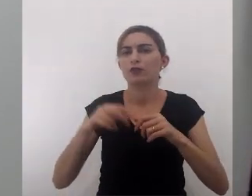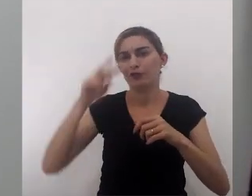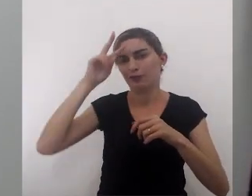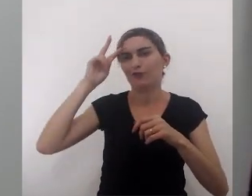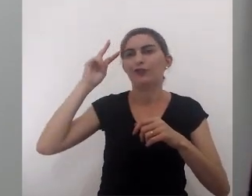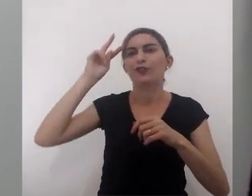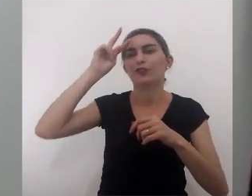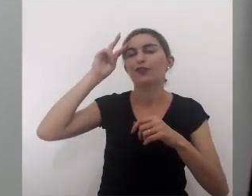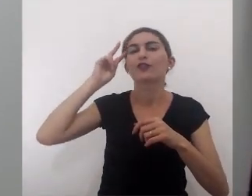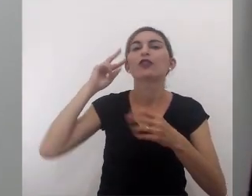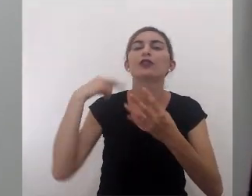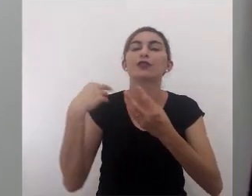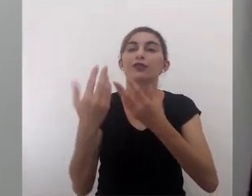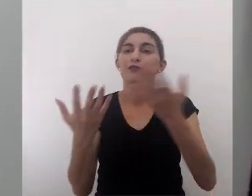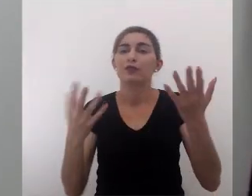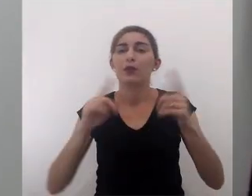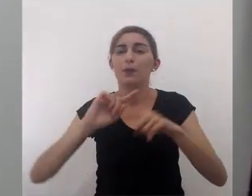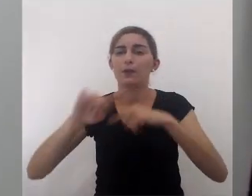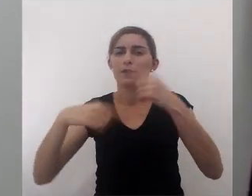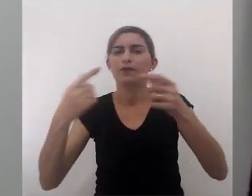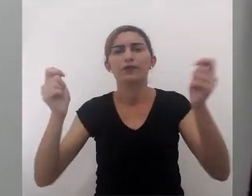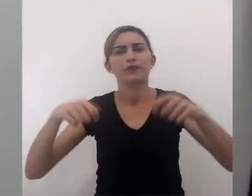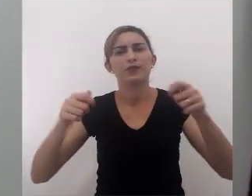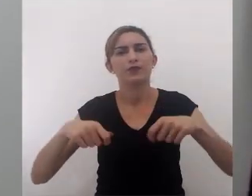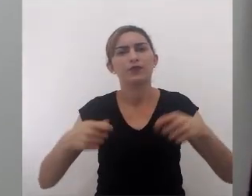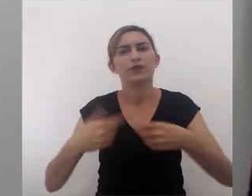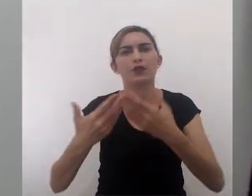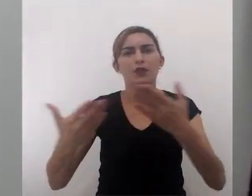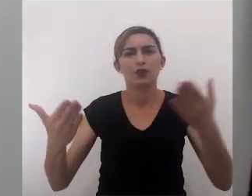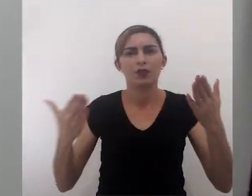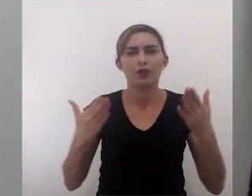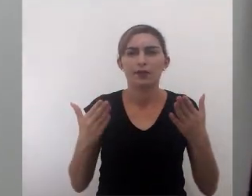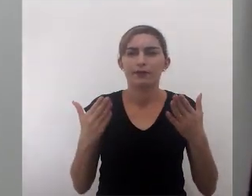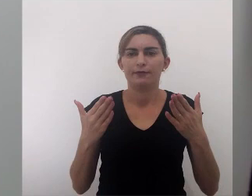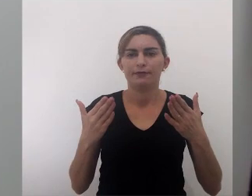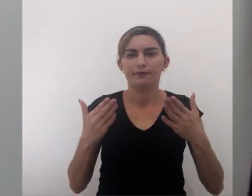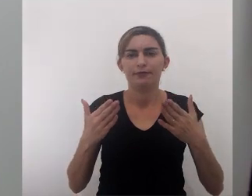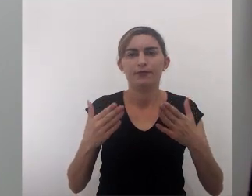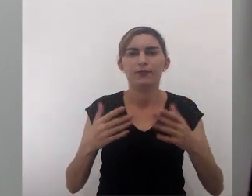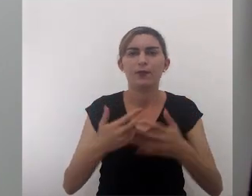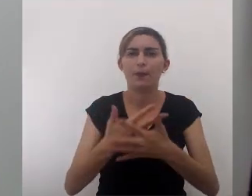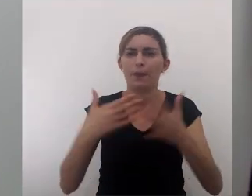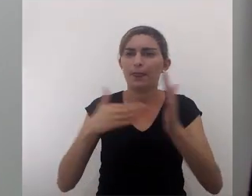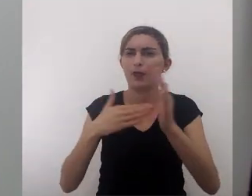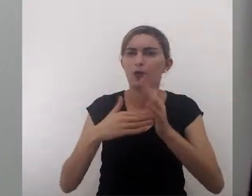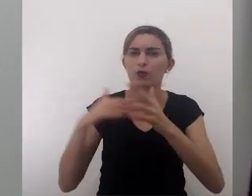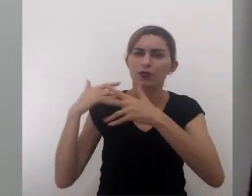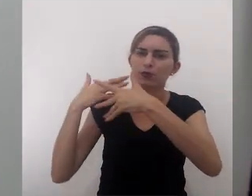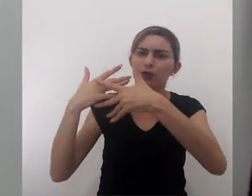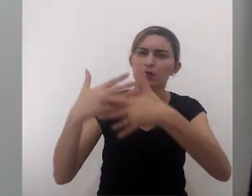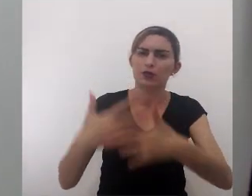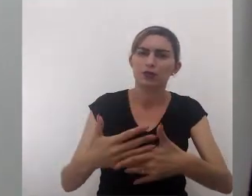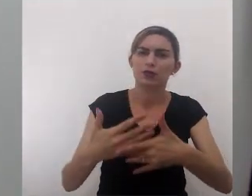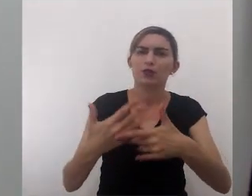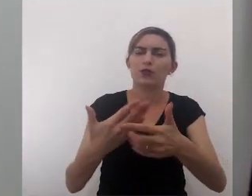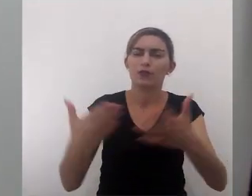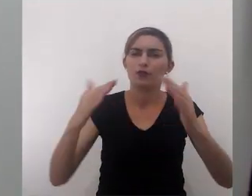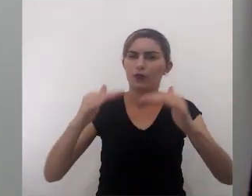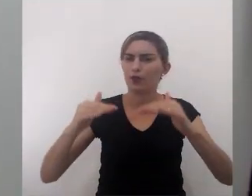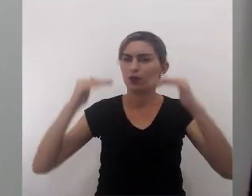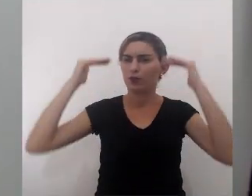histórica, pois possibilitou que a derrubada dos últimos resquícios